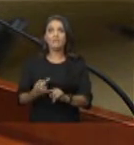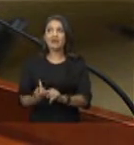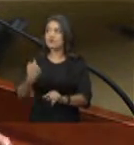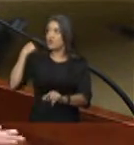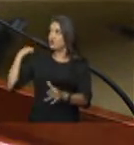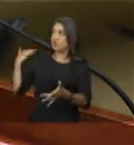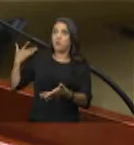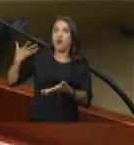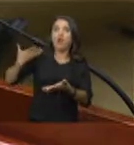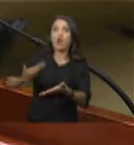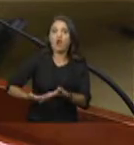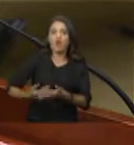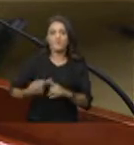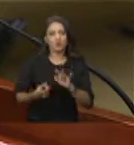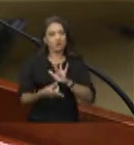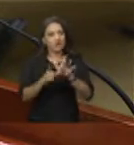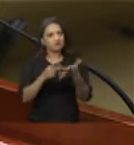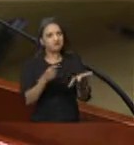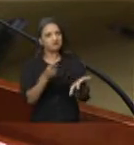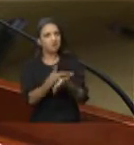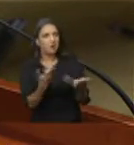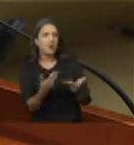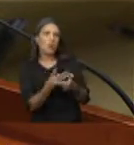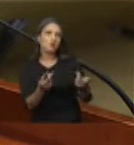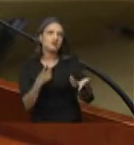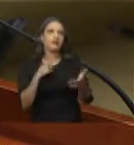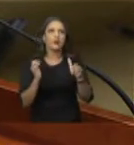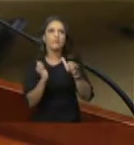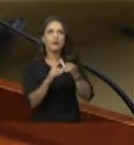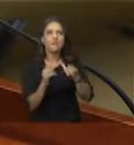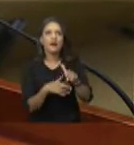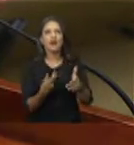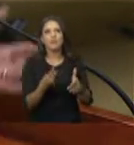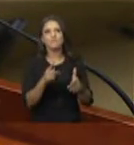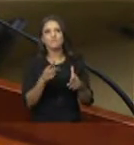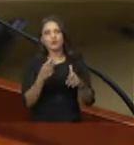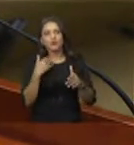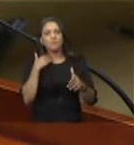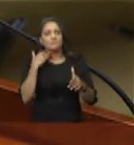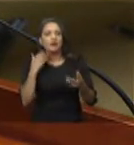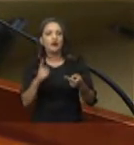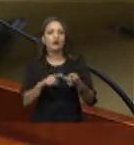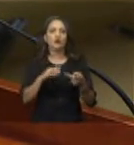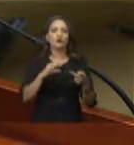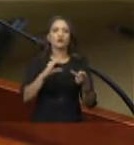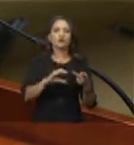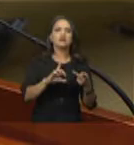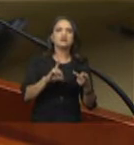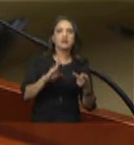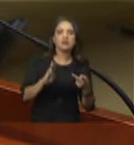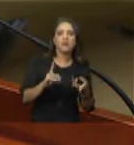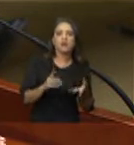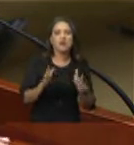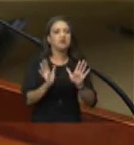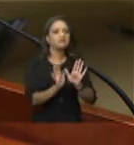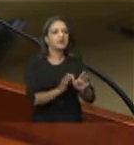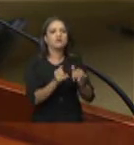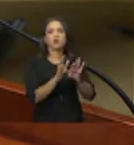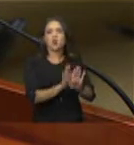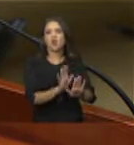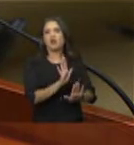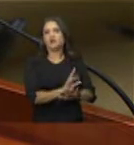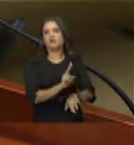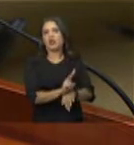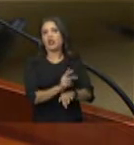aquisições desses ativos em caderneta de poupança em CDB depósito não atraíam a